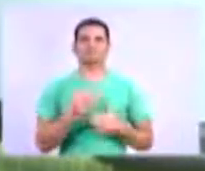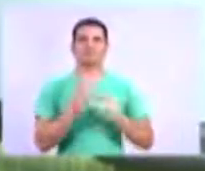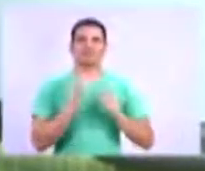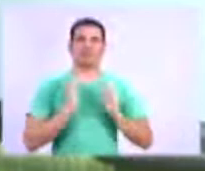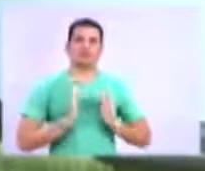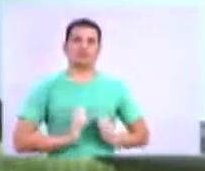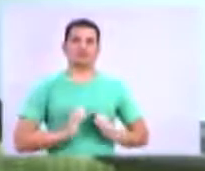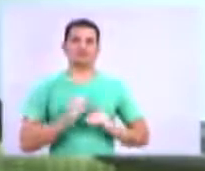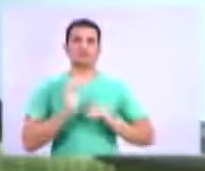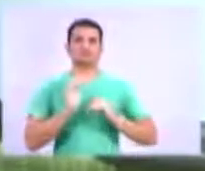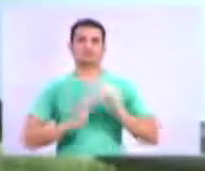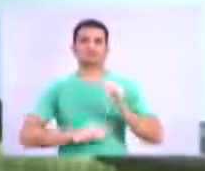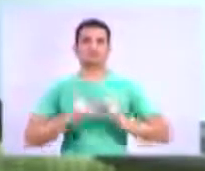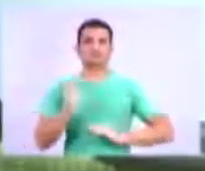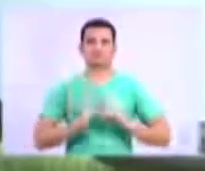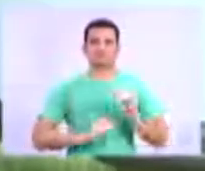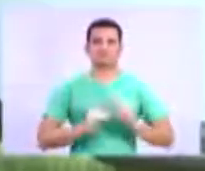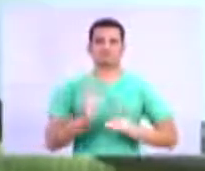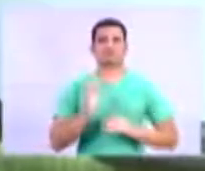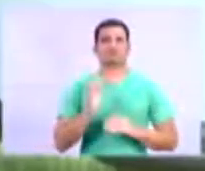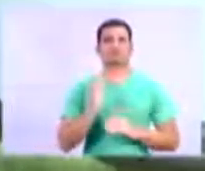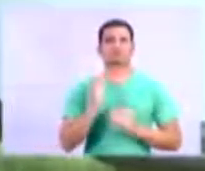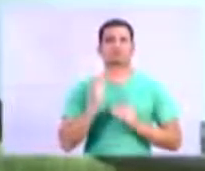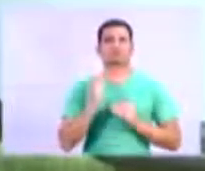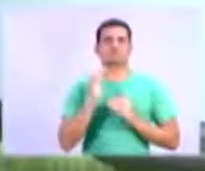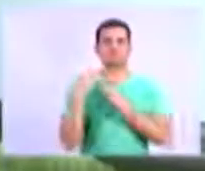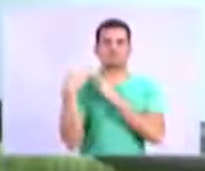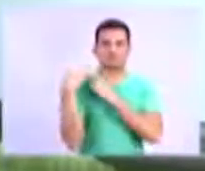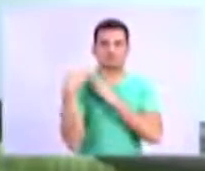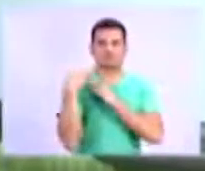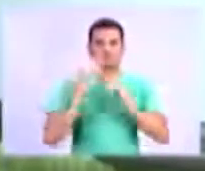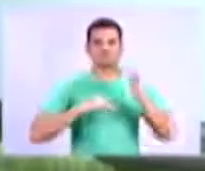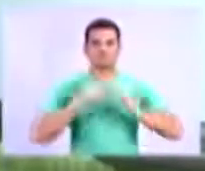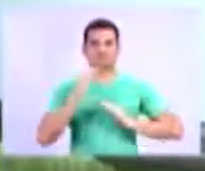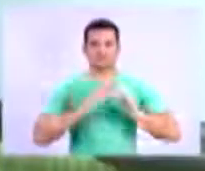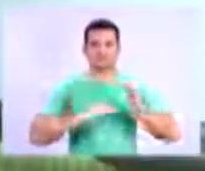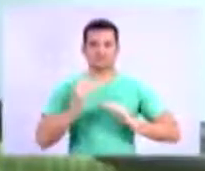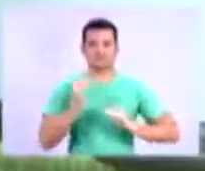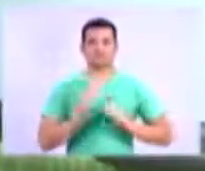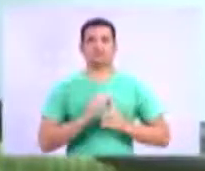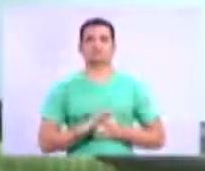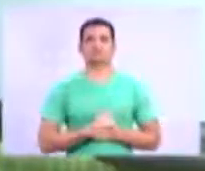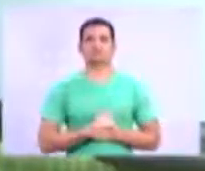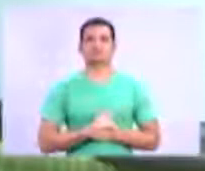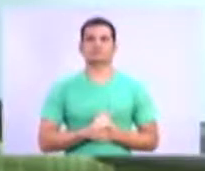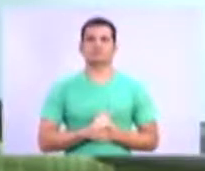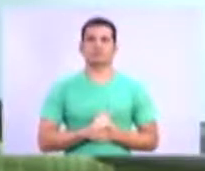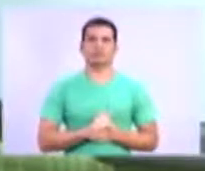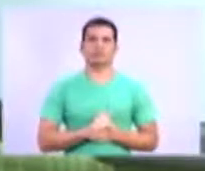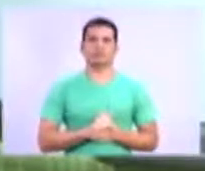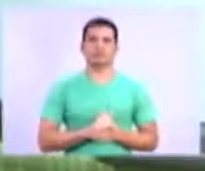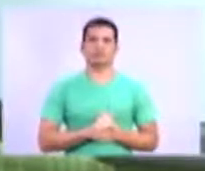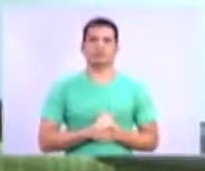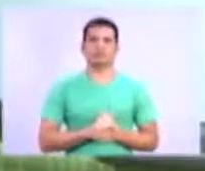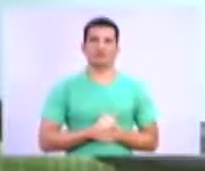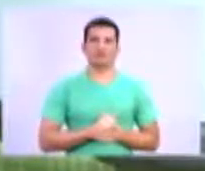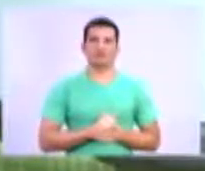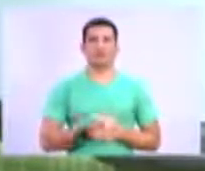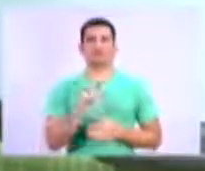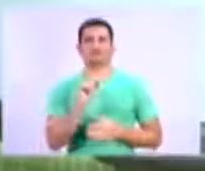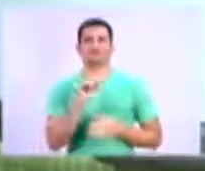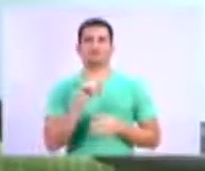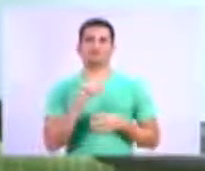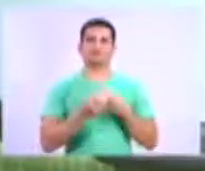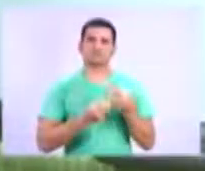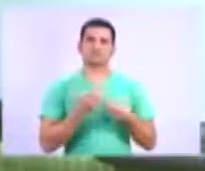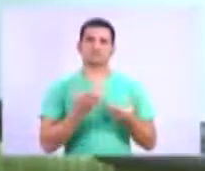profissional, quando nós falamos de responsabilidade profissional, nós estamos falando inclusive da questão da